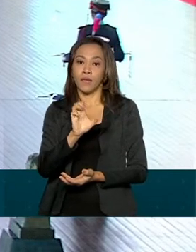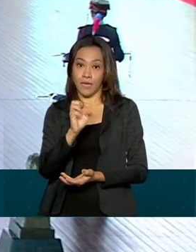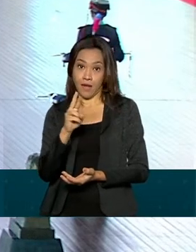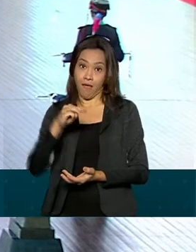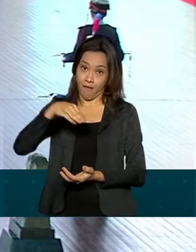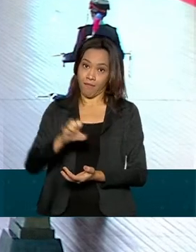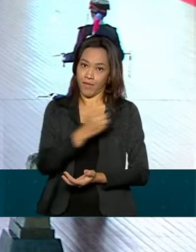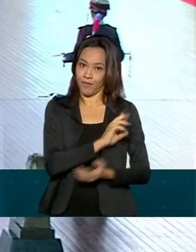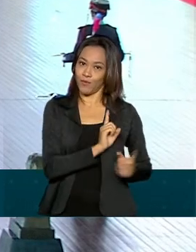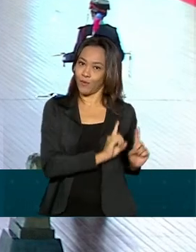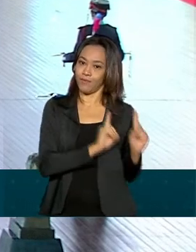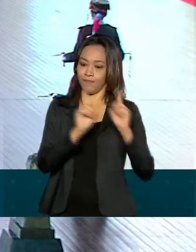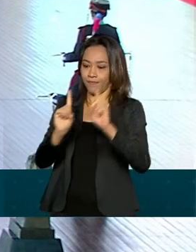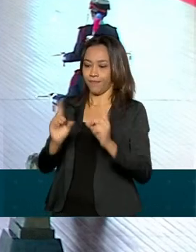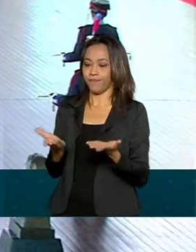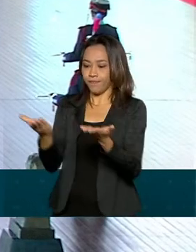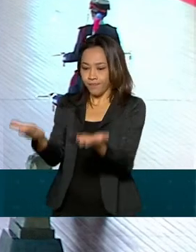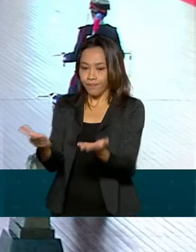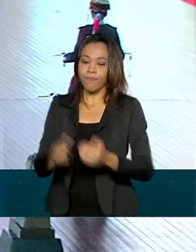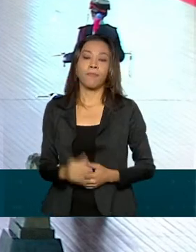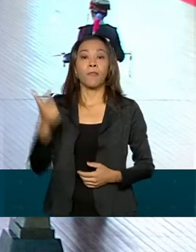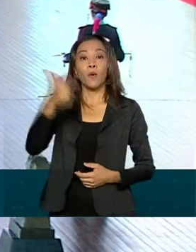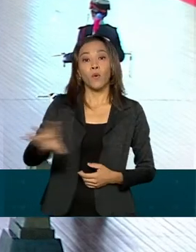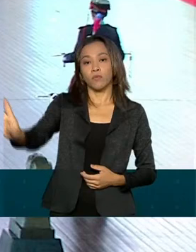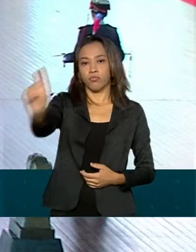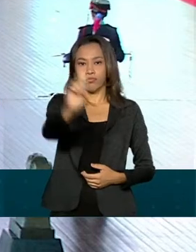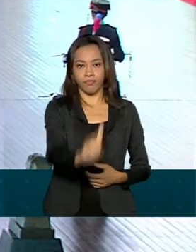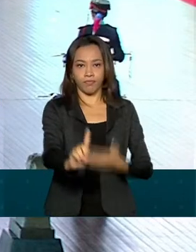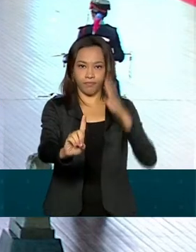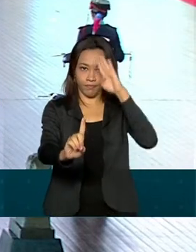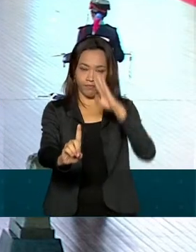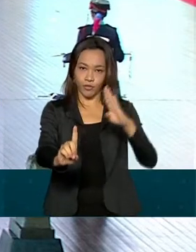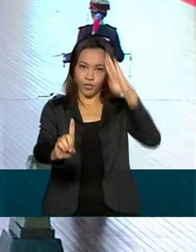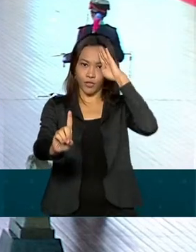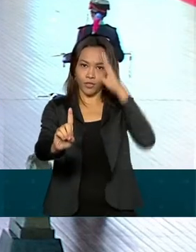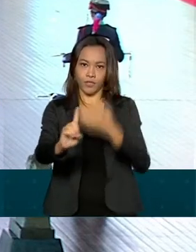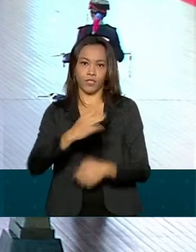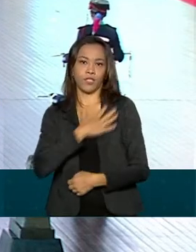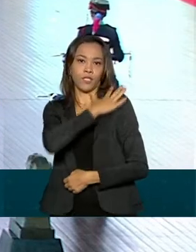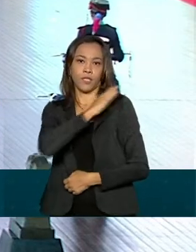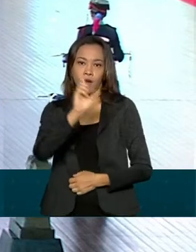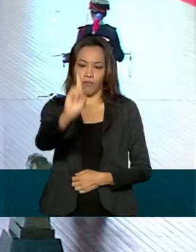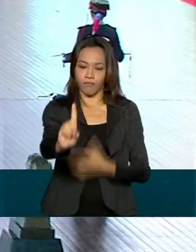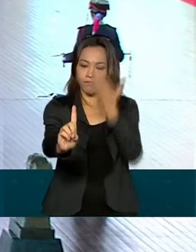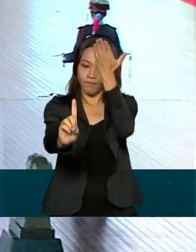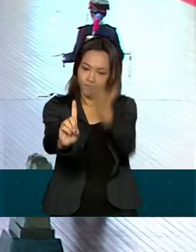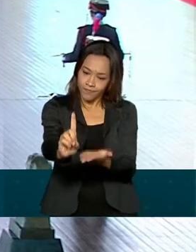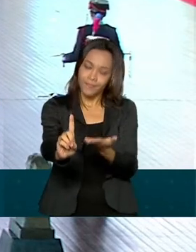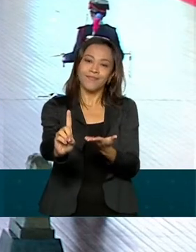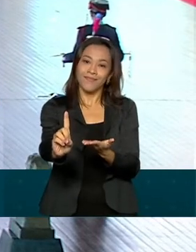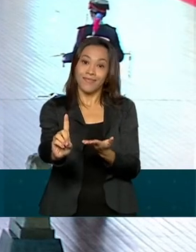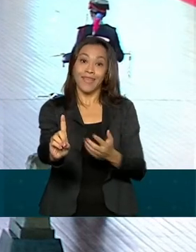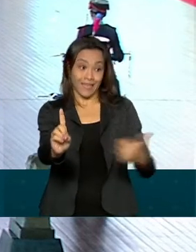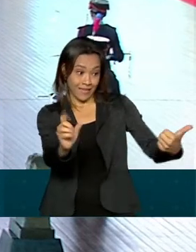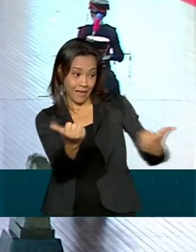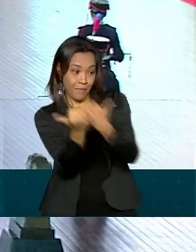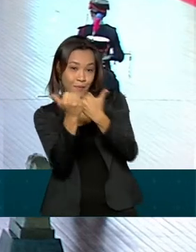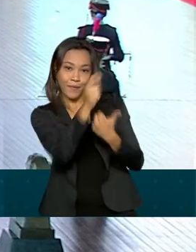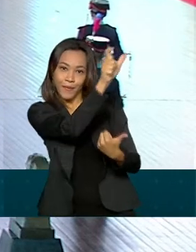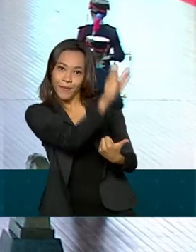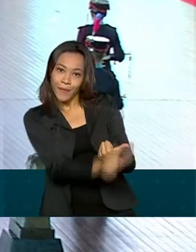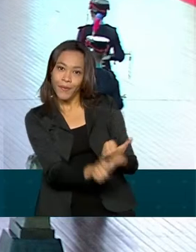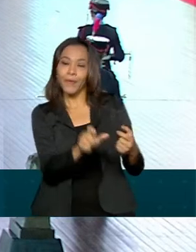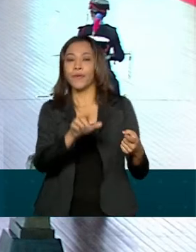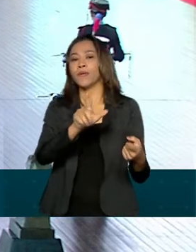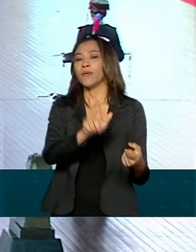respectivamente general-de-exército Tomás e Miguel miné Ribeiro Paiva paraninfo dos Generais